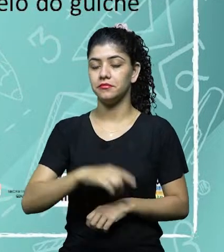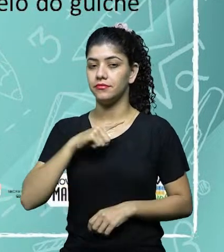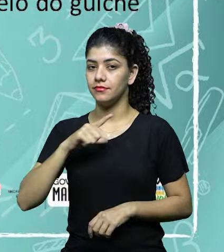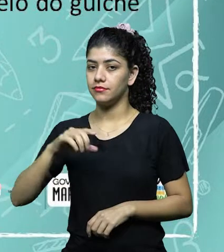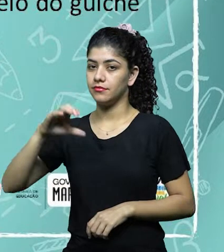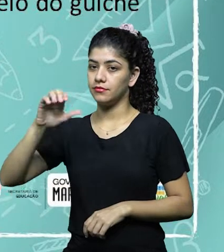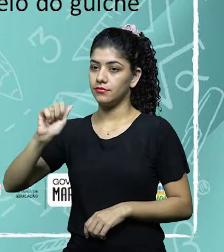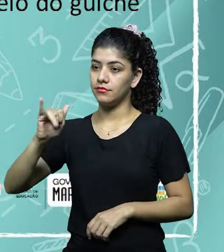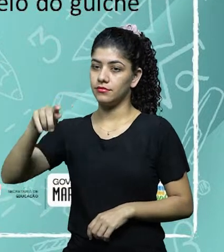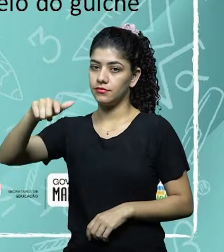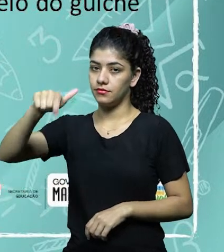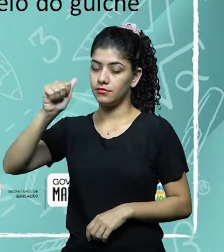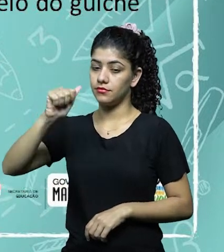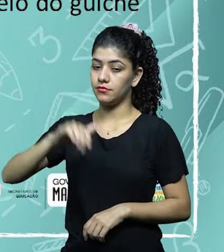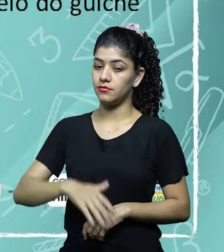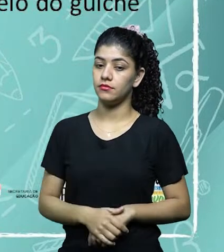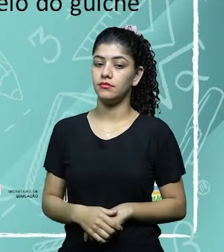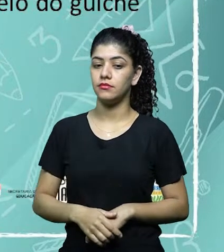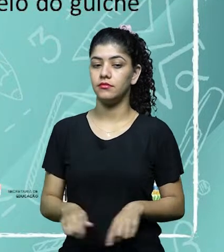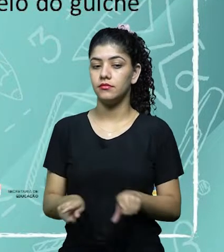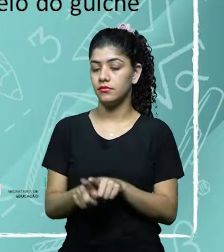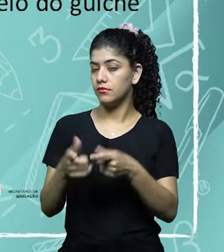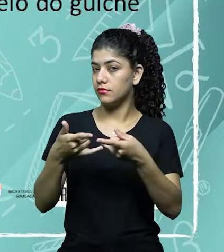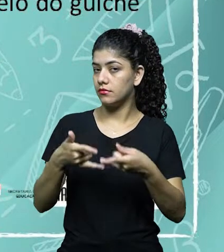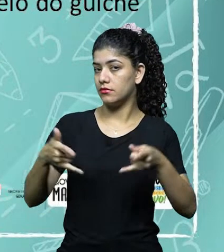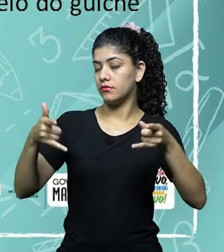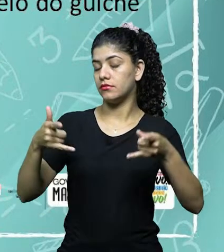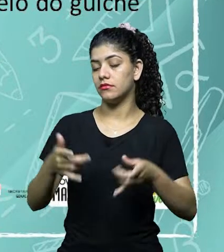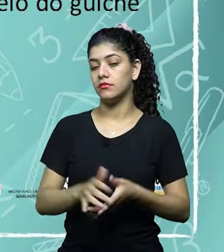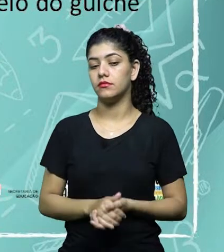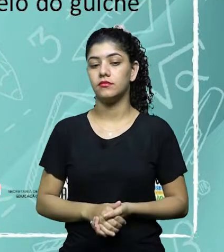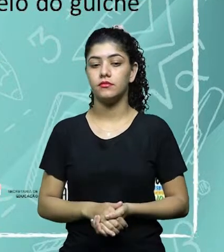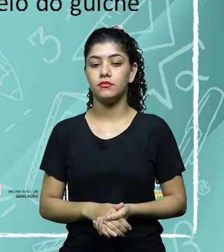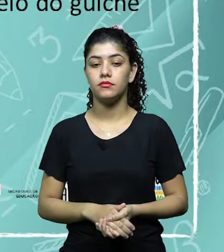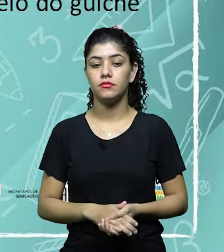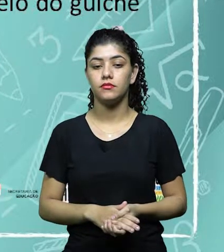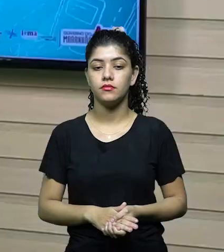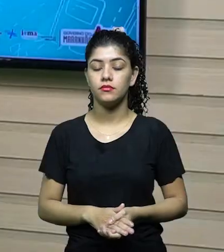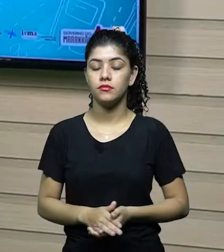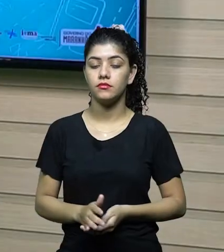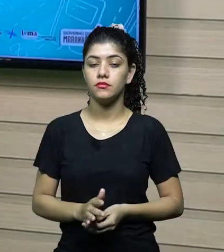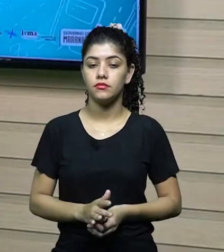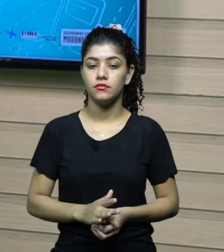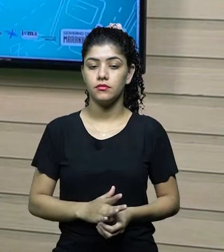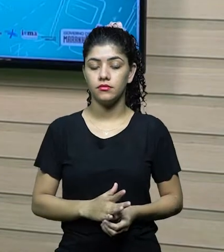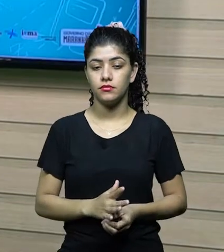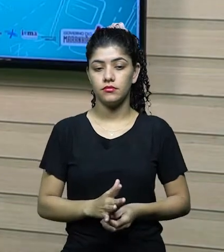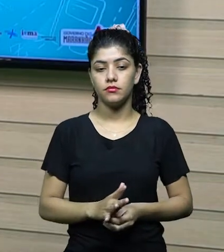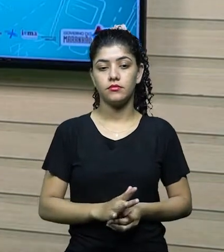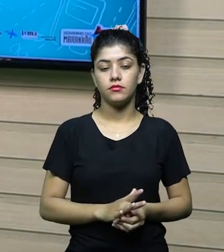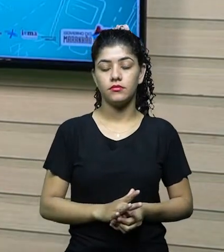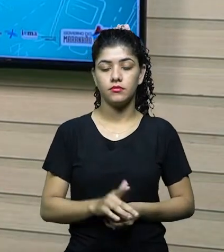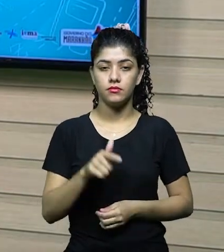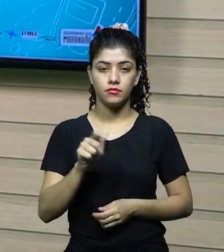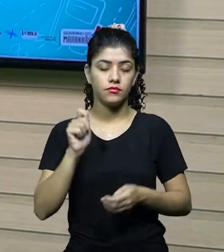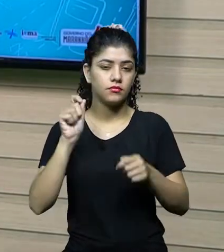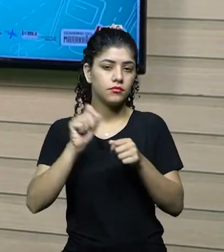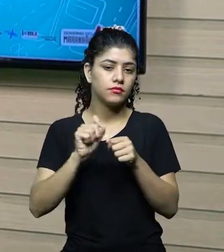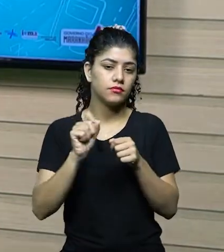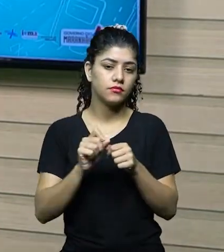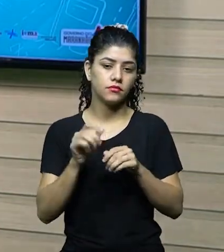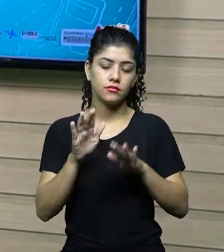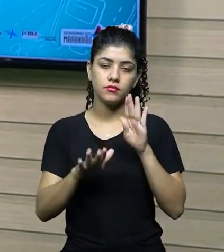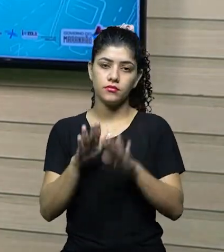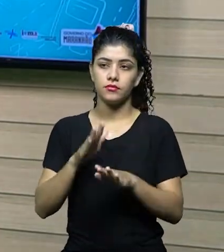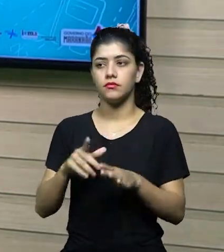eletrônico. Então, inclusive por meio de cheque ou em terminal de autoatendimento, né, que é aquele terminal físico lá que você faz,